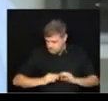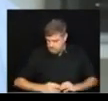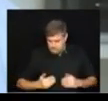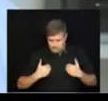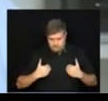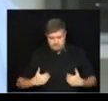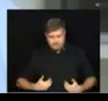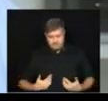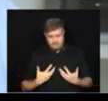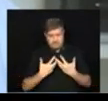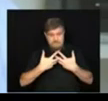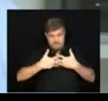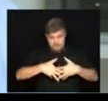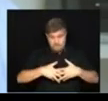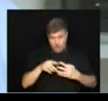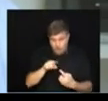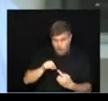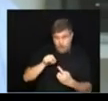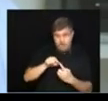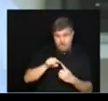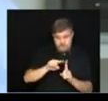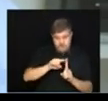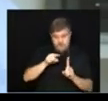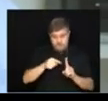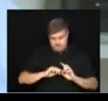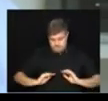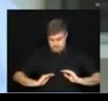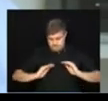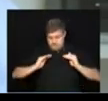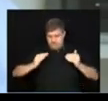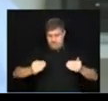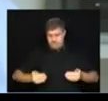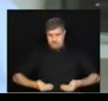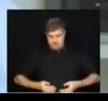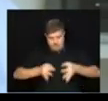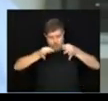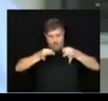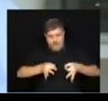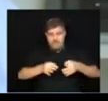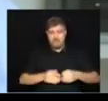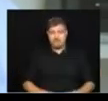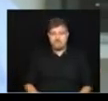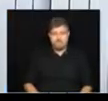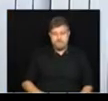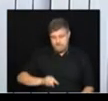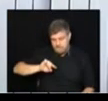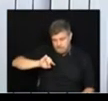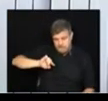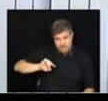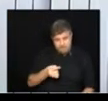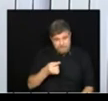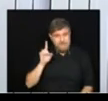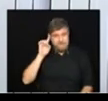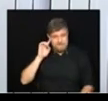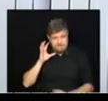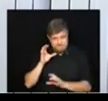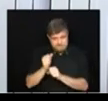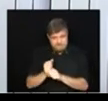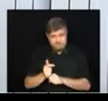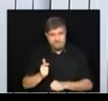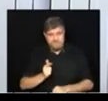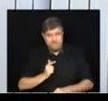necessários para um crescimento adequado da criança. Nestes primeiros mil dias, nós temos